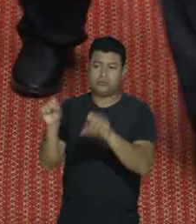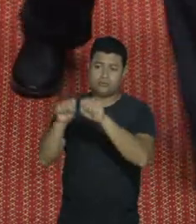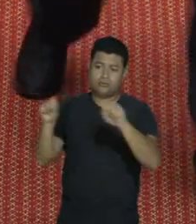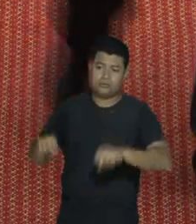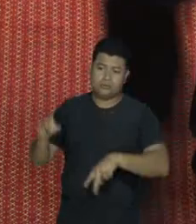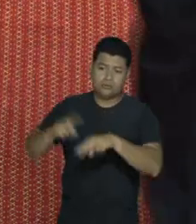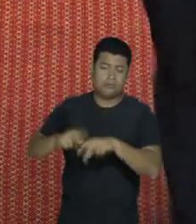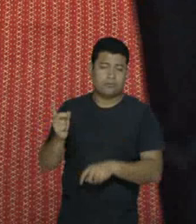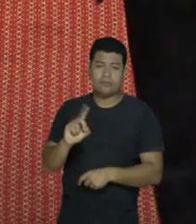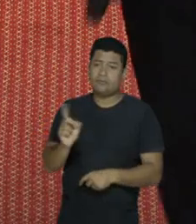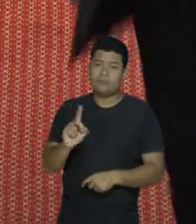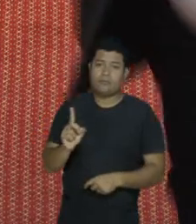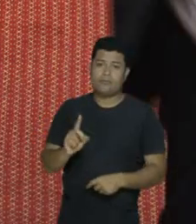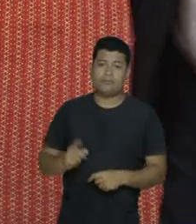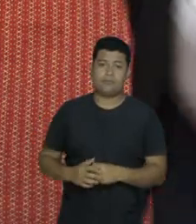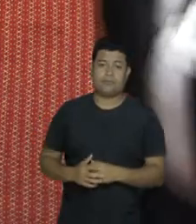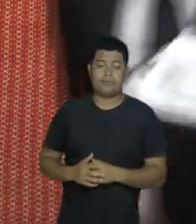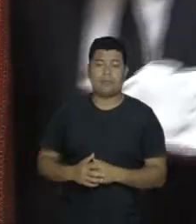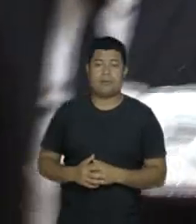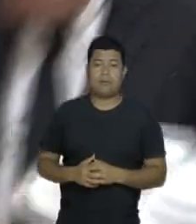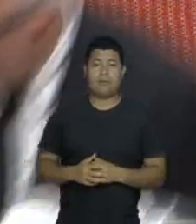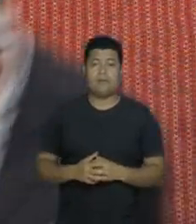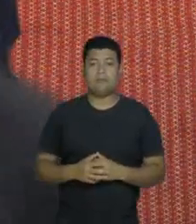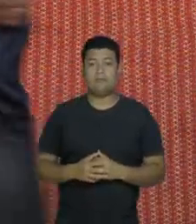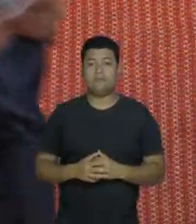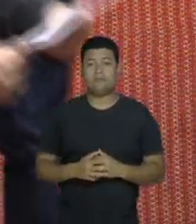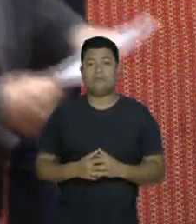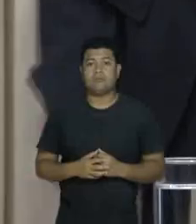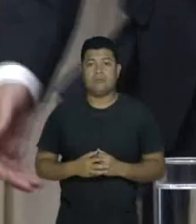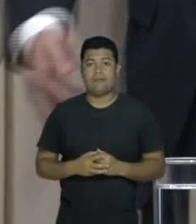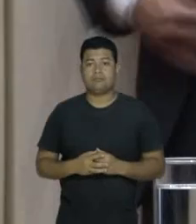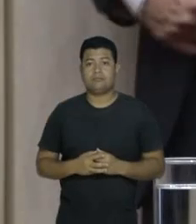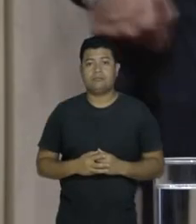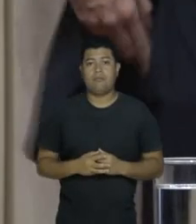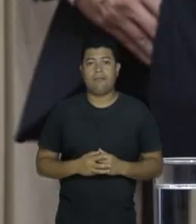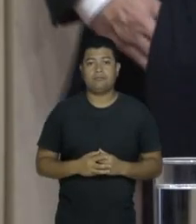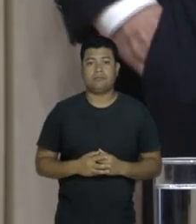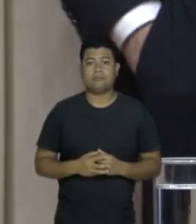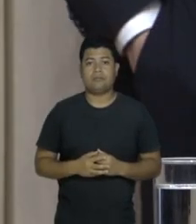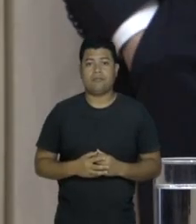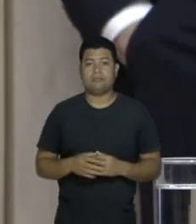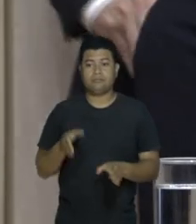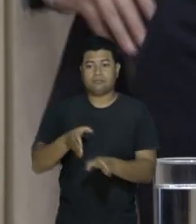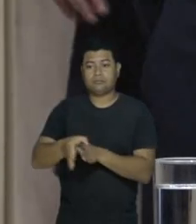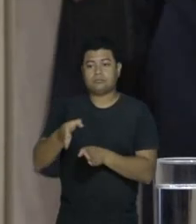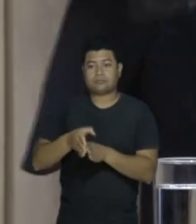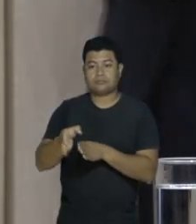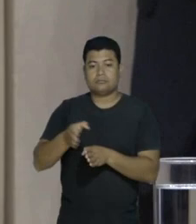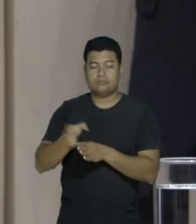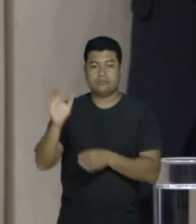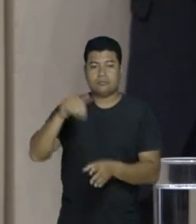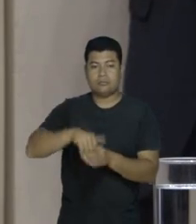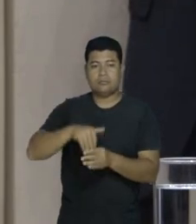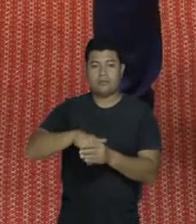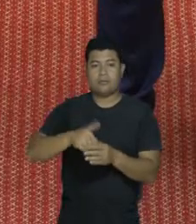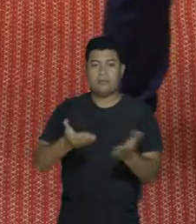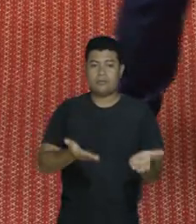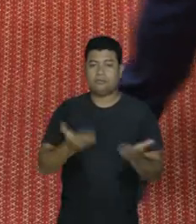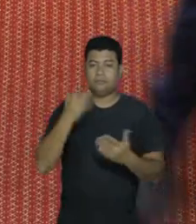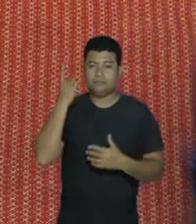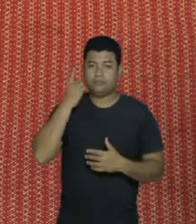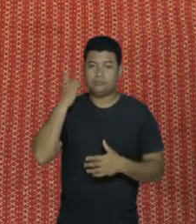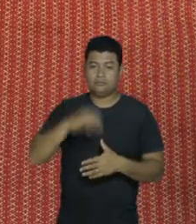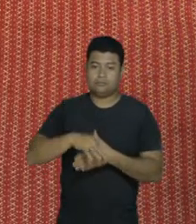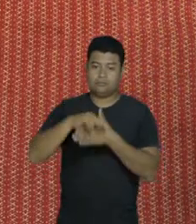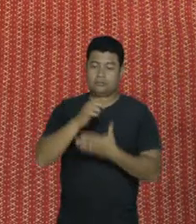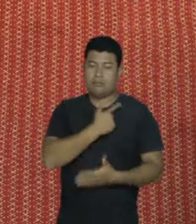os próprios usuários de droga. Para encaminhamento, eu voto com a palavra ali de governo, deputado Massocco. Só para